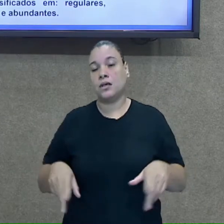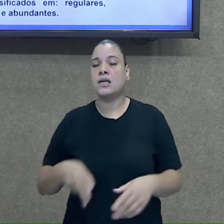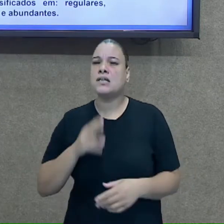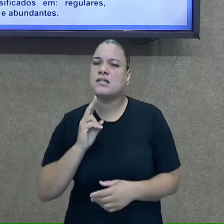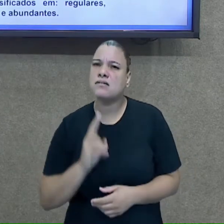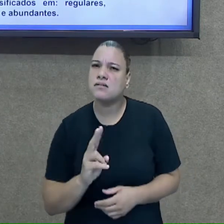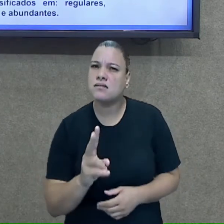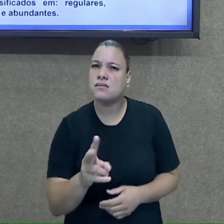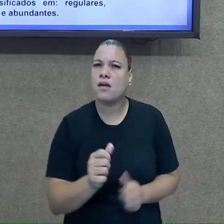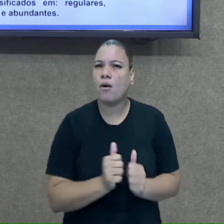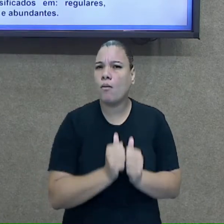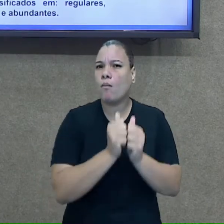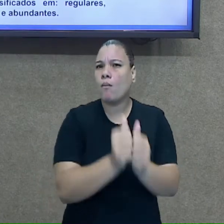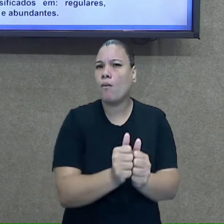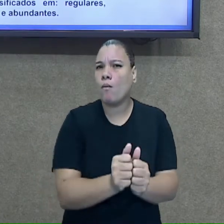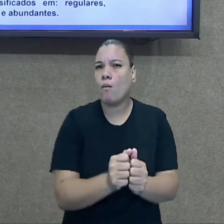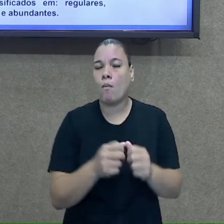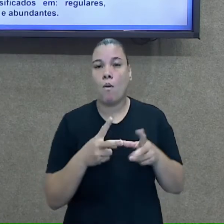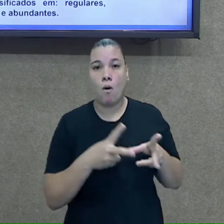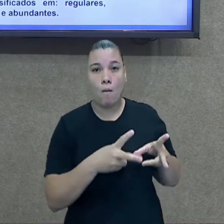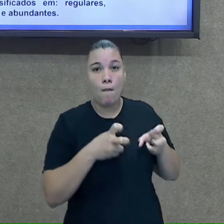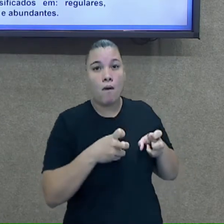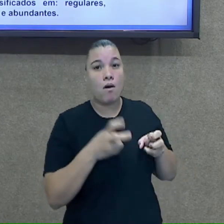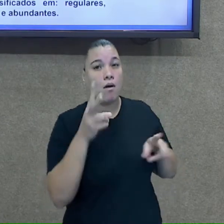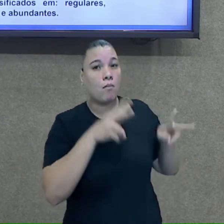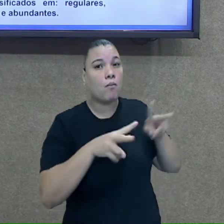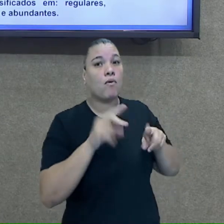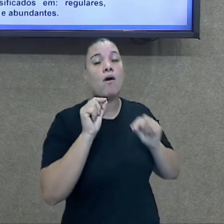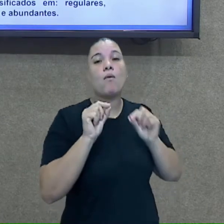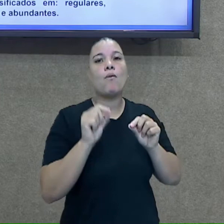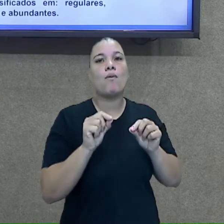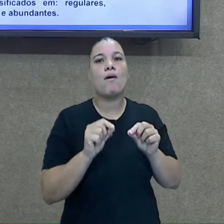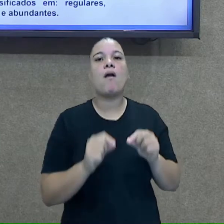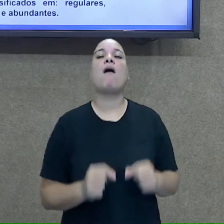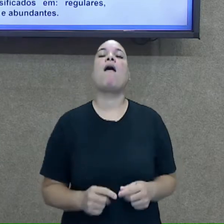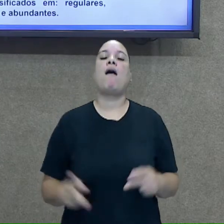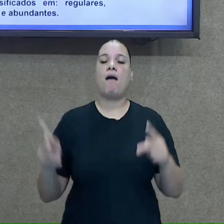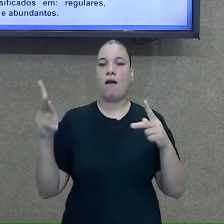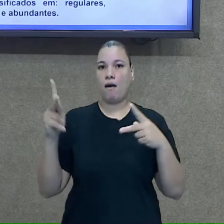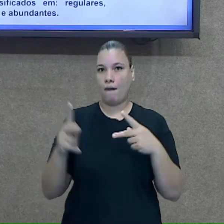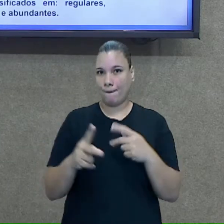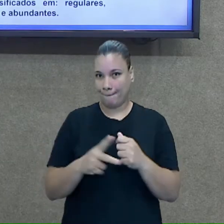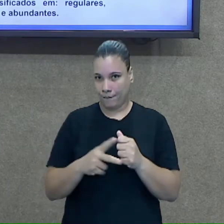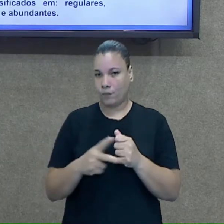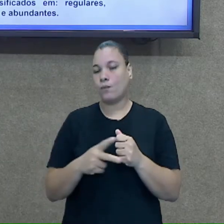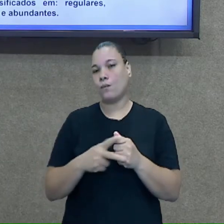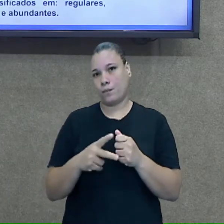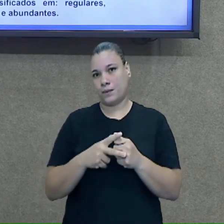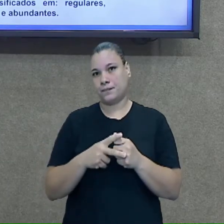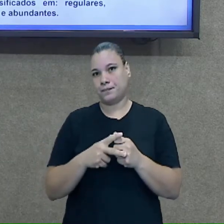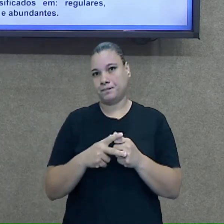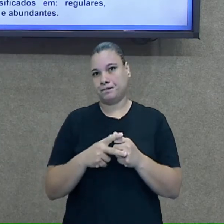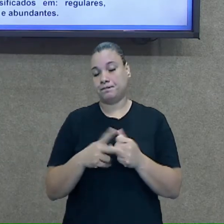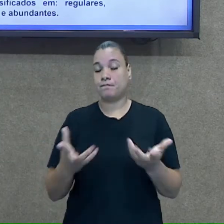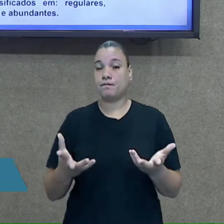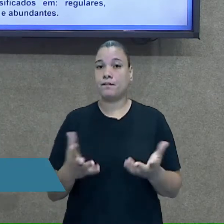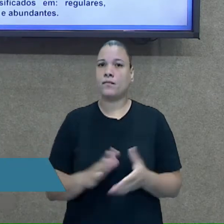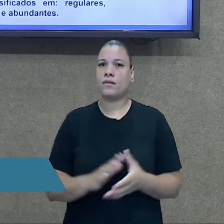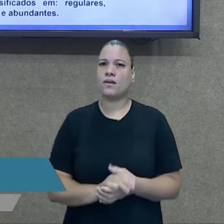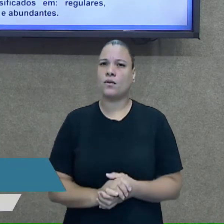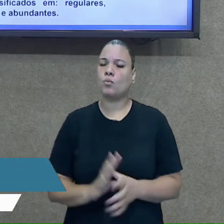pronomes pessoais. Porém, nem todos os verbos da língua portuguesa encaixam